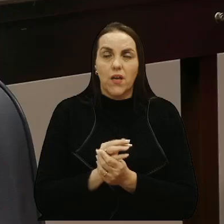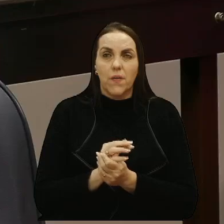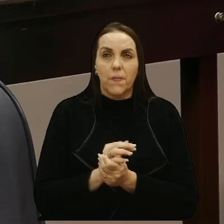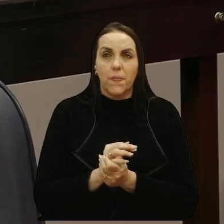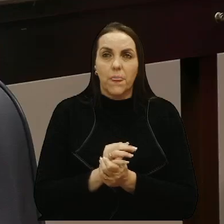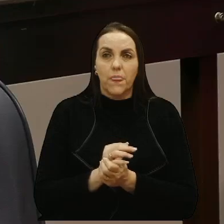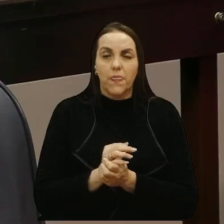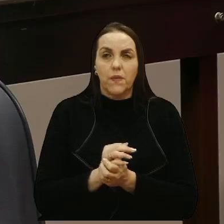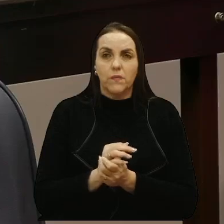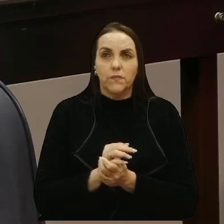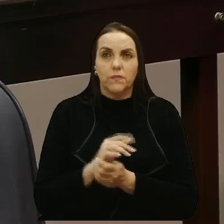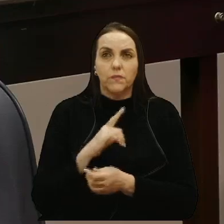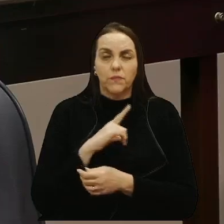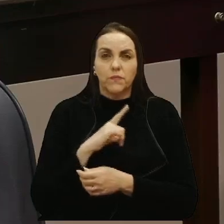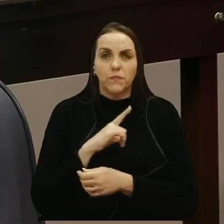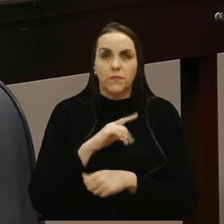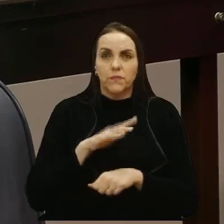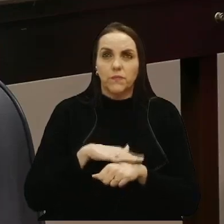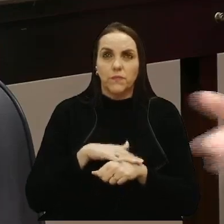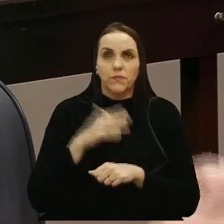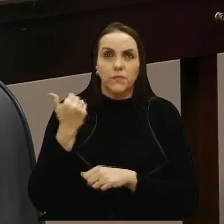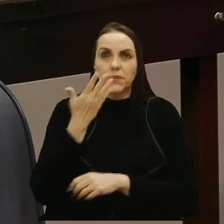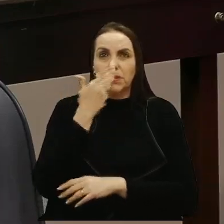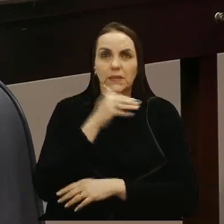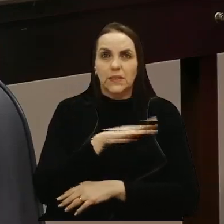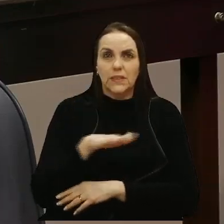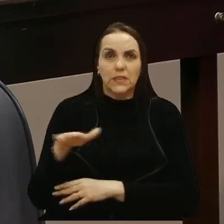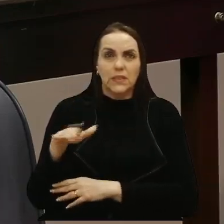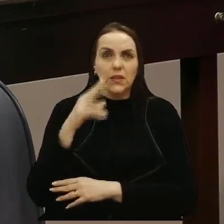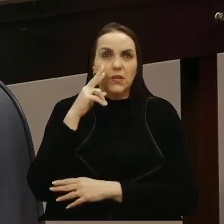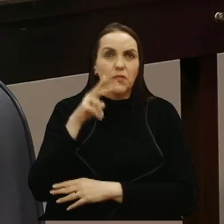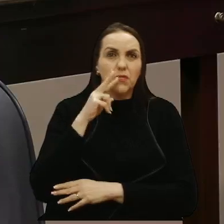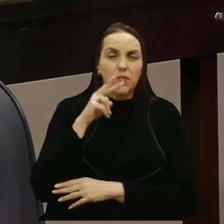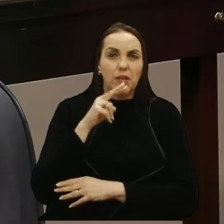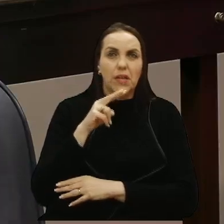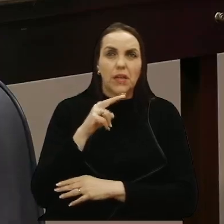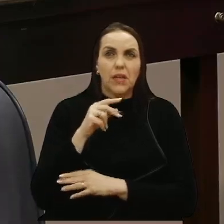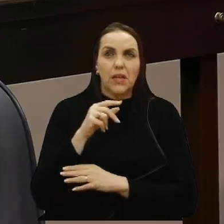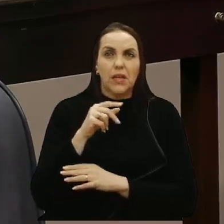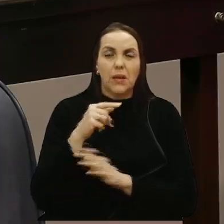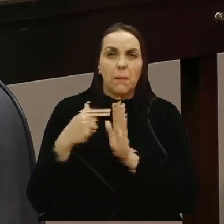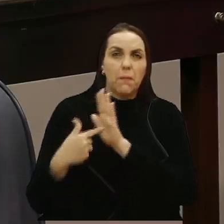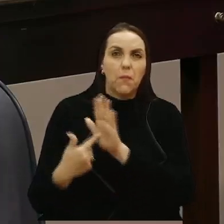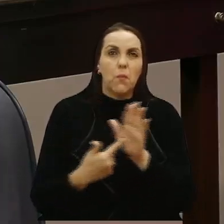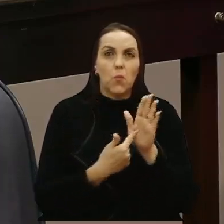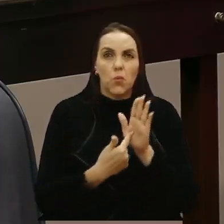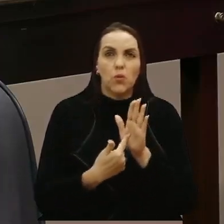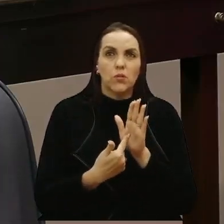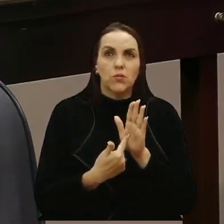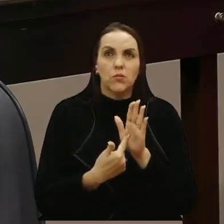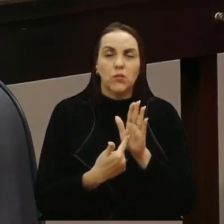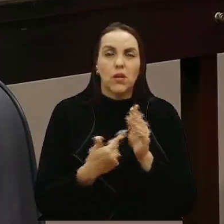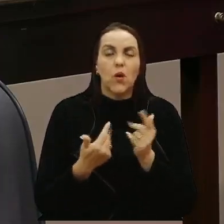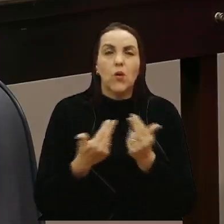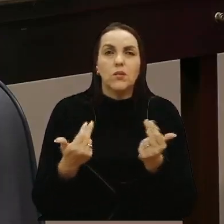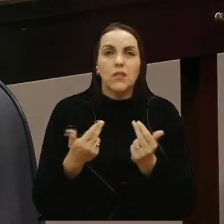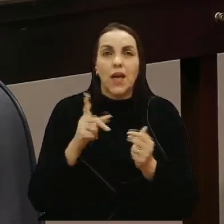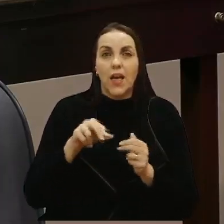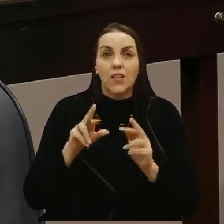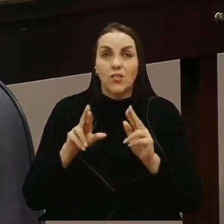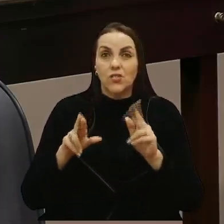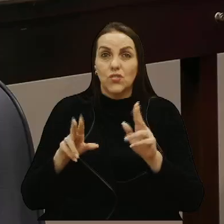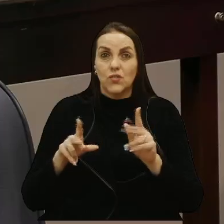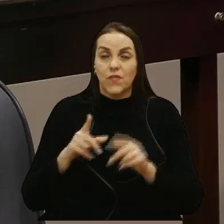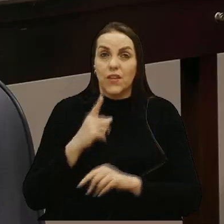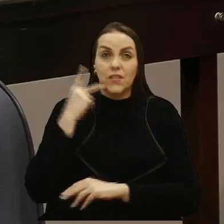que a gente teve aí um tempo que trouxeram as crianças para ver, palhaçada de exposição, ou aquele negócio. Aí que está a diferença que a vereadora Rose